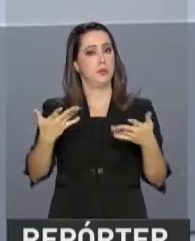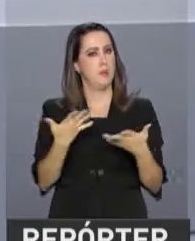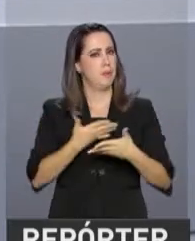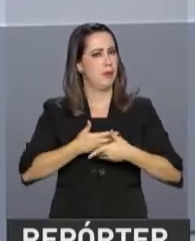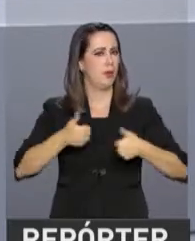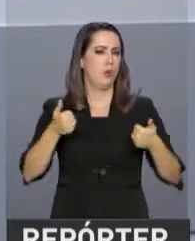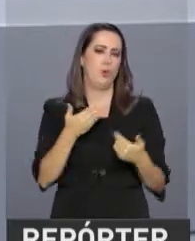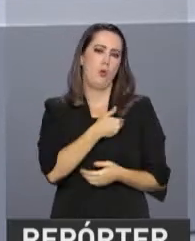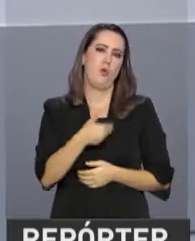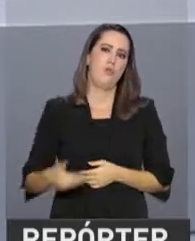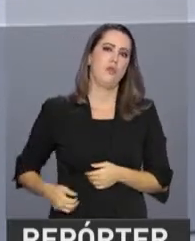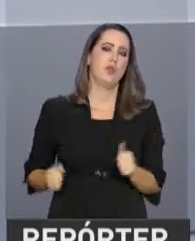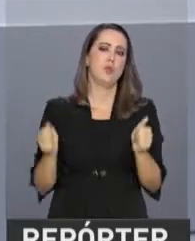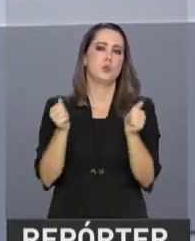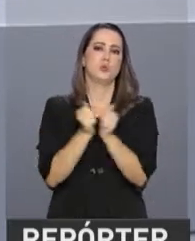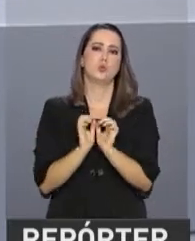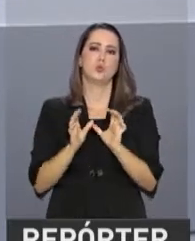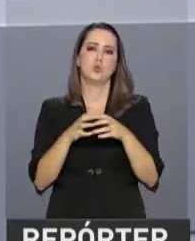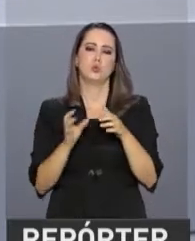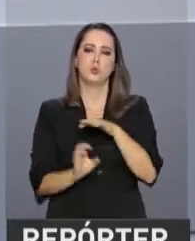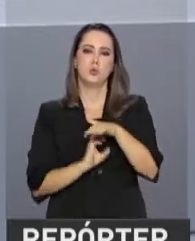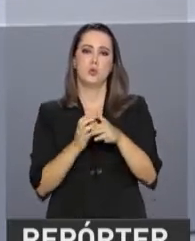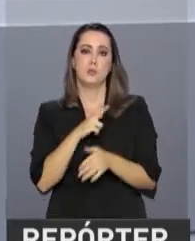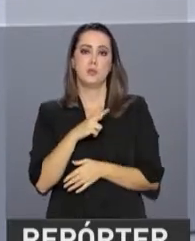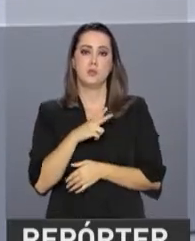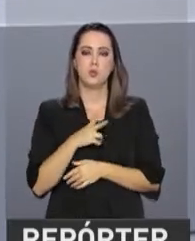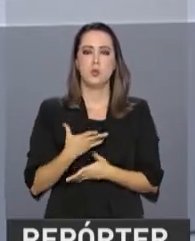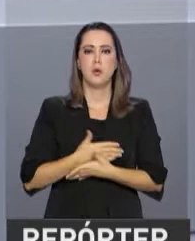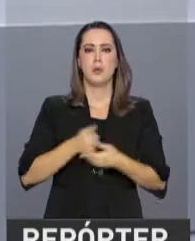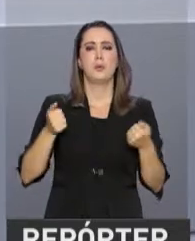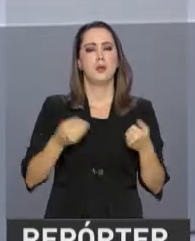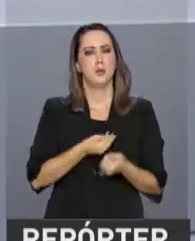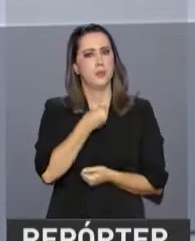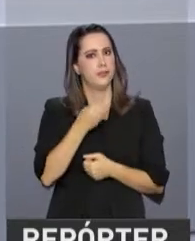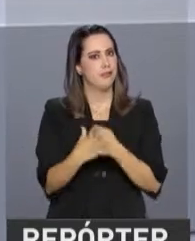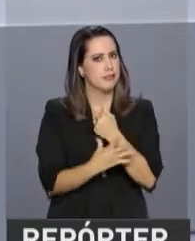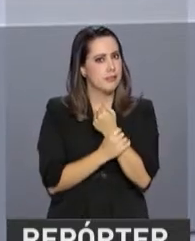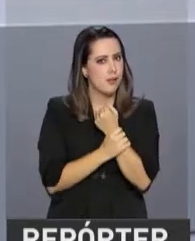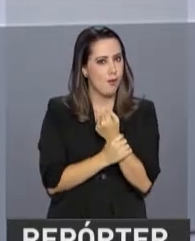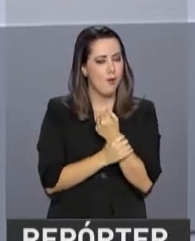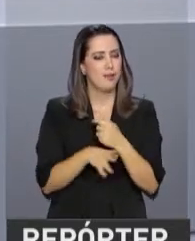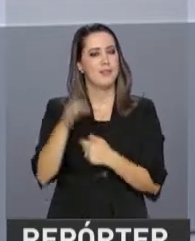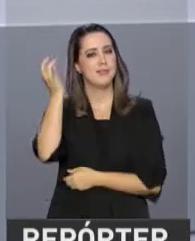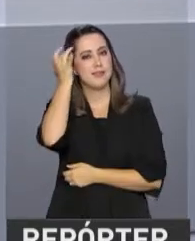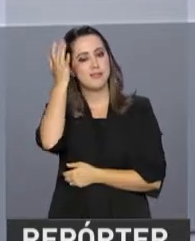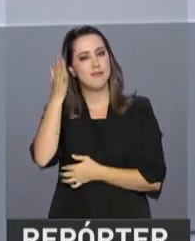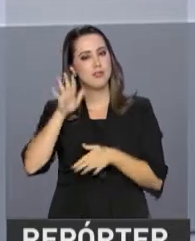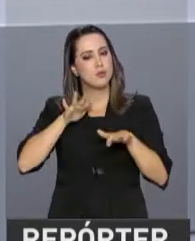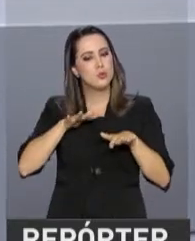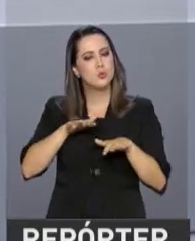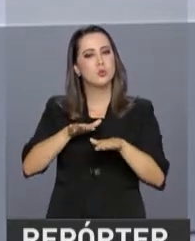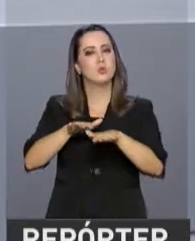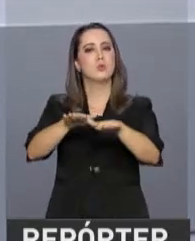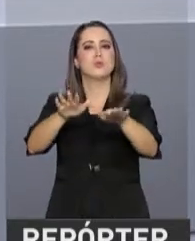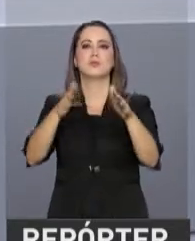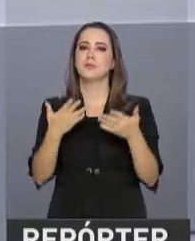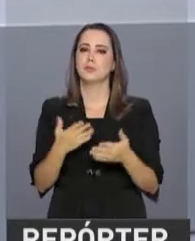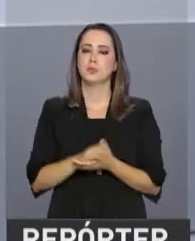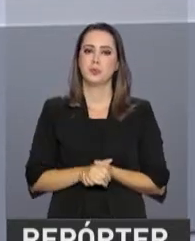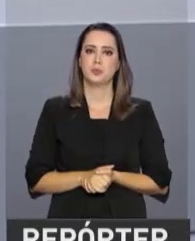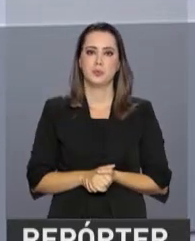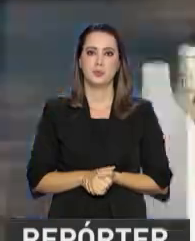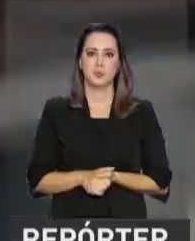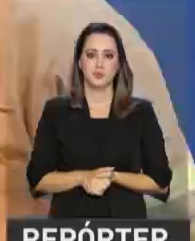a iniciativa privada. E além de melhorar o conforto e a segurança dos usuários, deve facilitar o escoamento da produção brasileira.